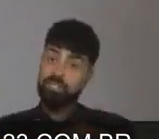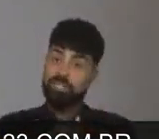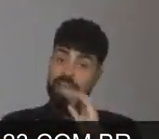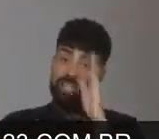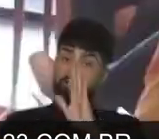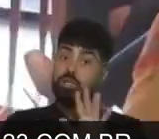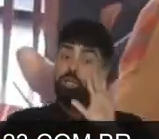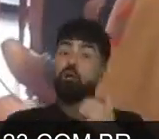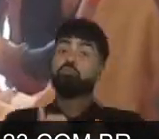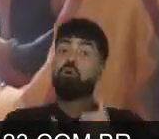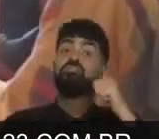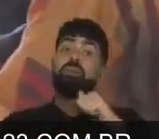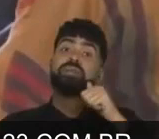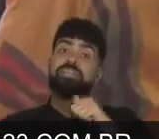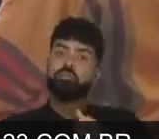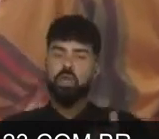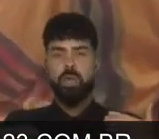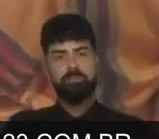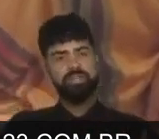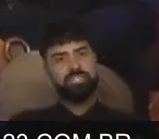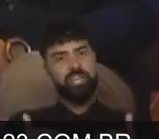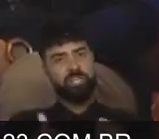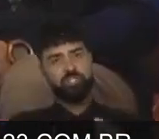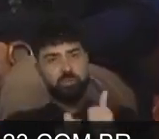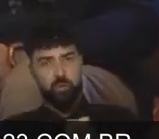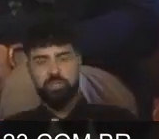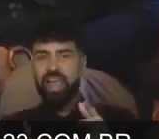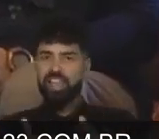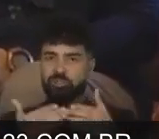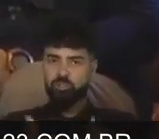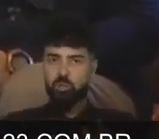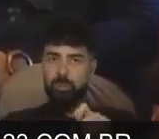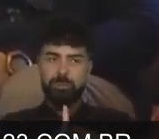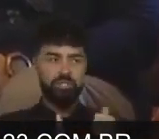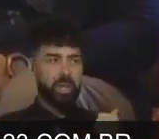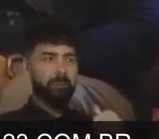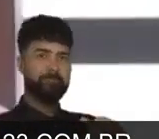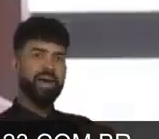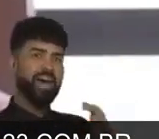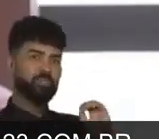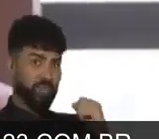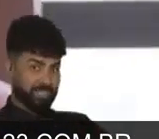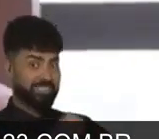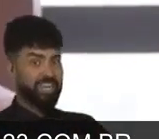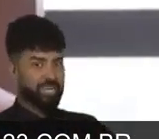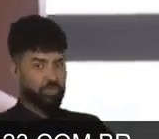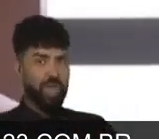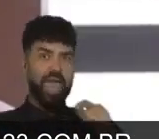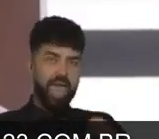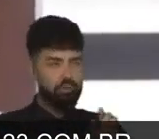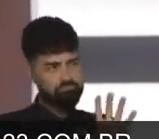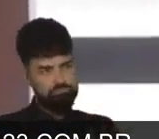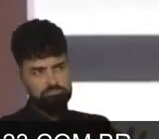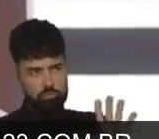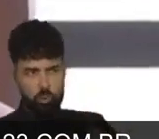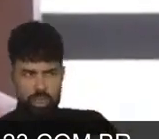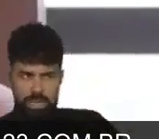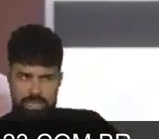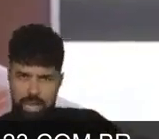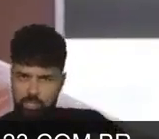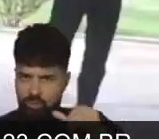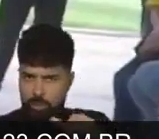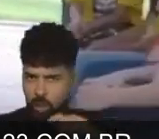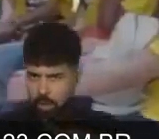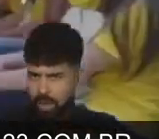para o Futebol Feminino que o Ministério do Esporte lançou em março deste ano. Um diagnóstico da modalidade no